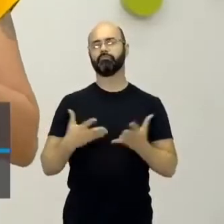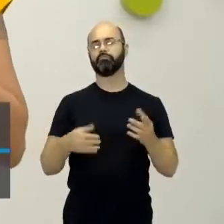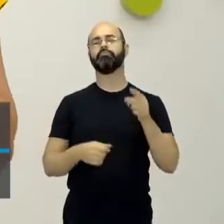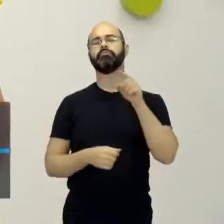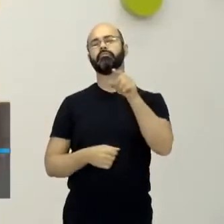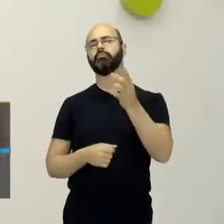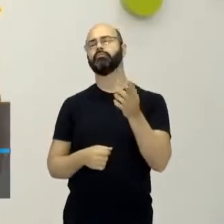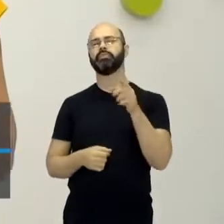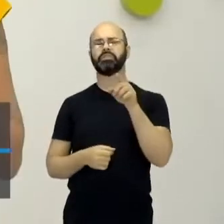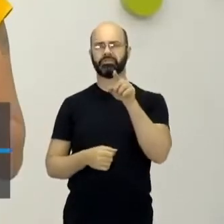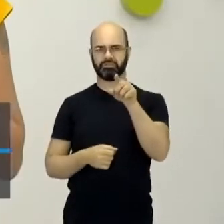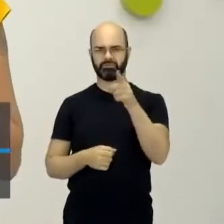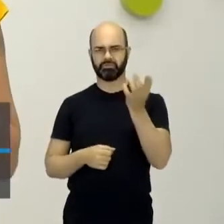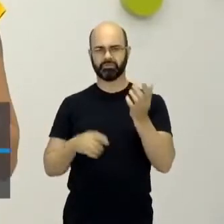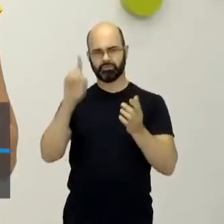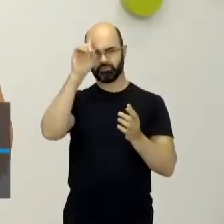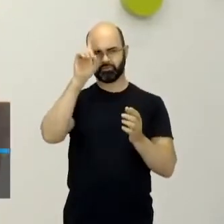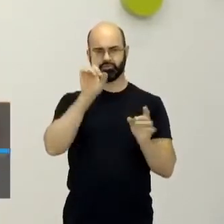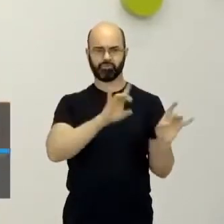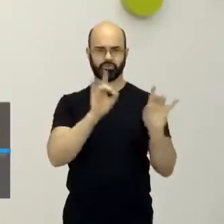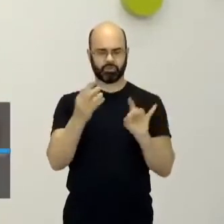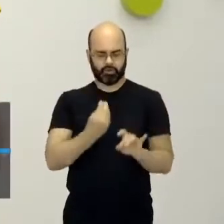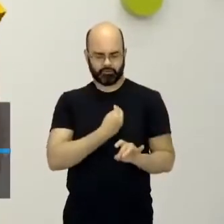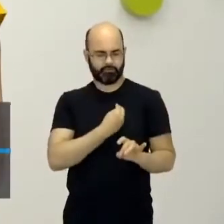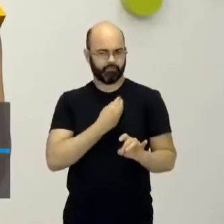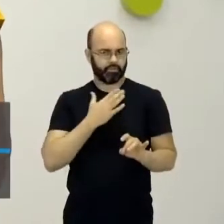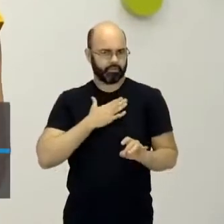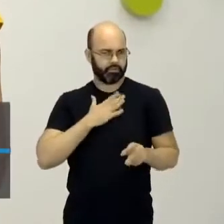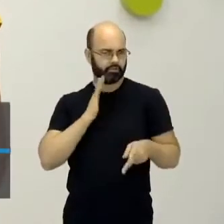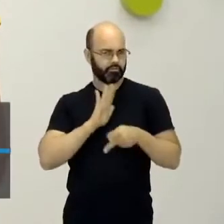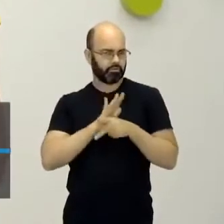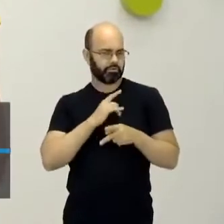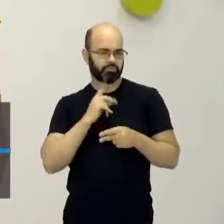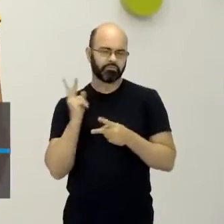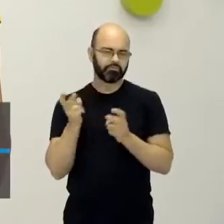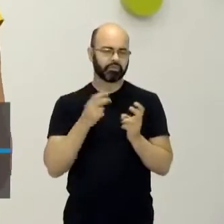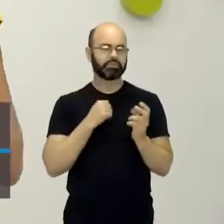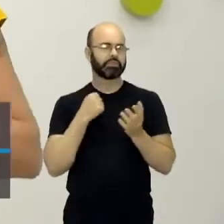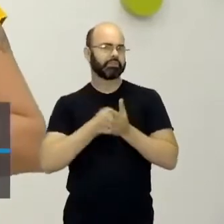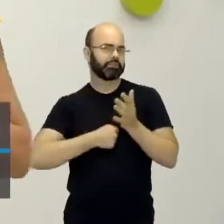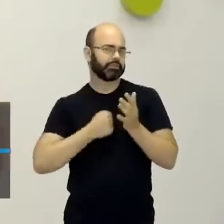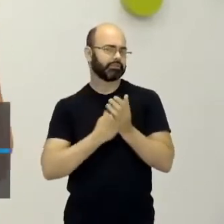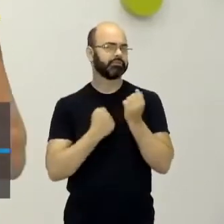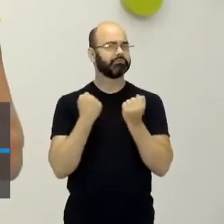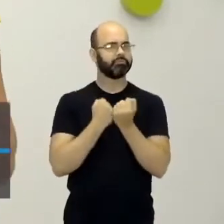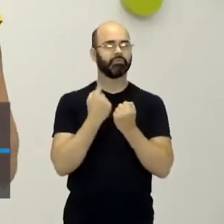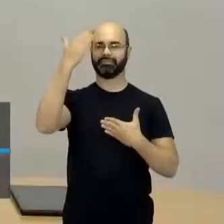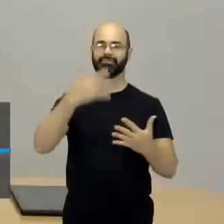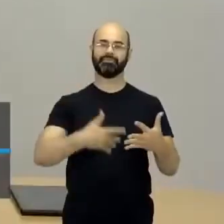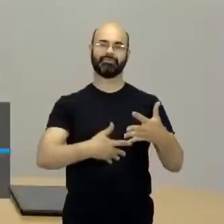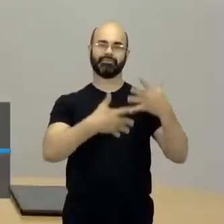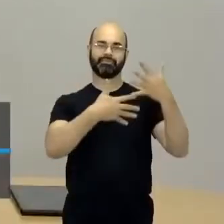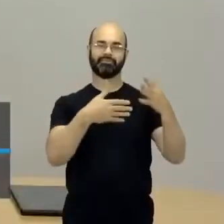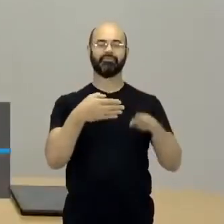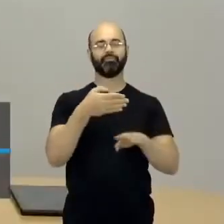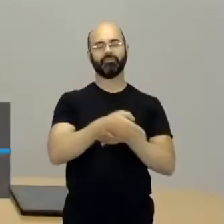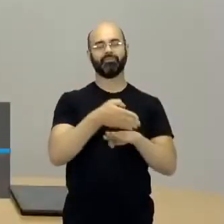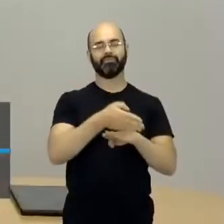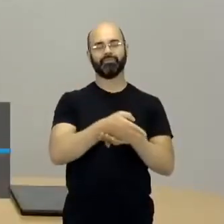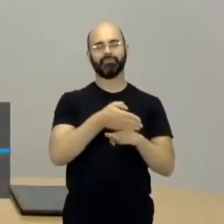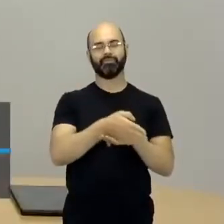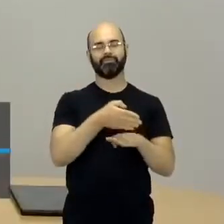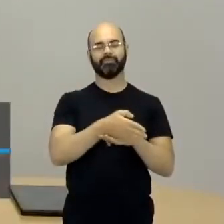você percebe no seu dia a dia alguma forma de resistência? Então, eu vou deixar um minutinho na tela. Vamos começar